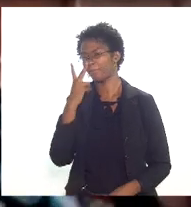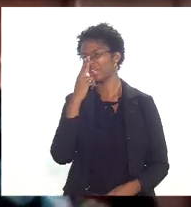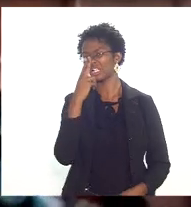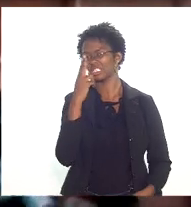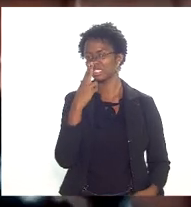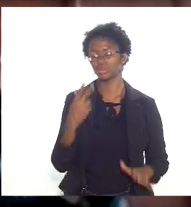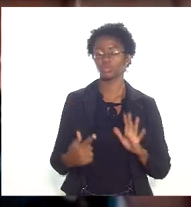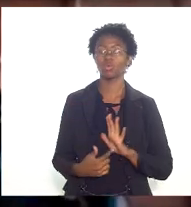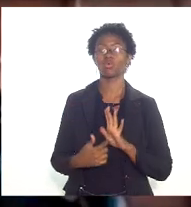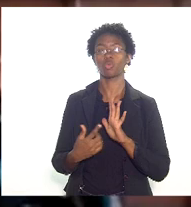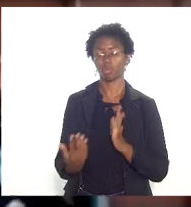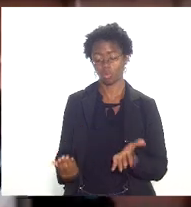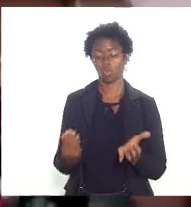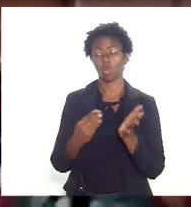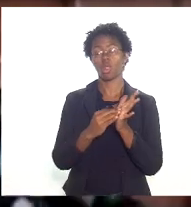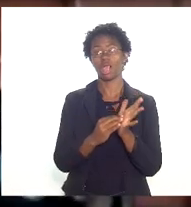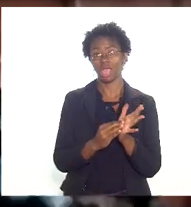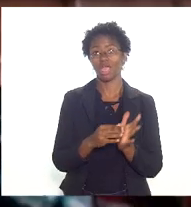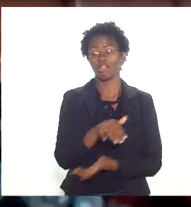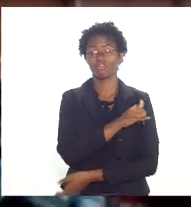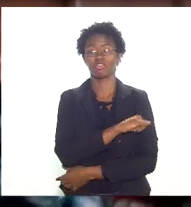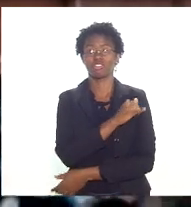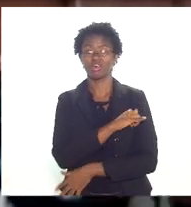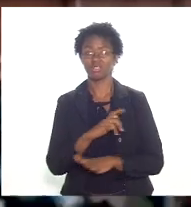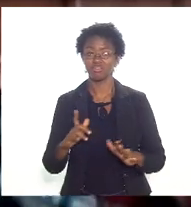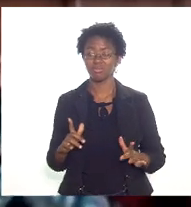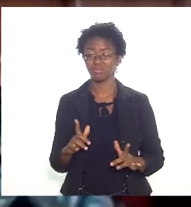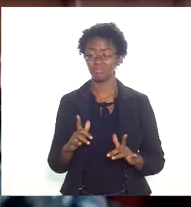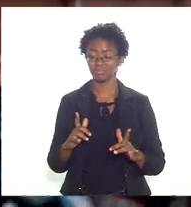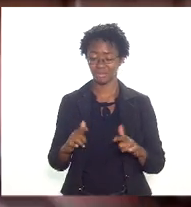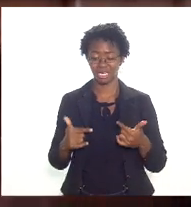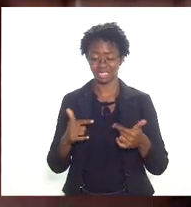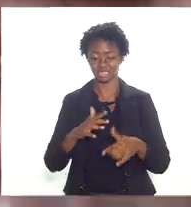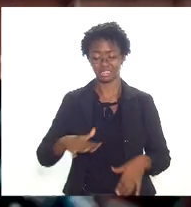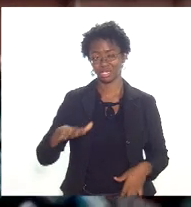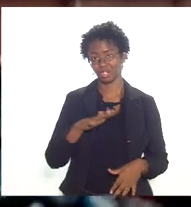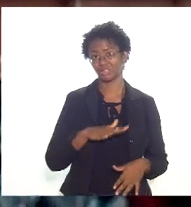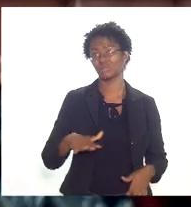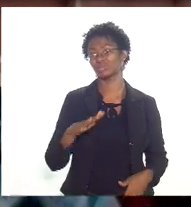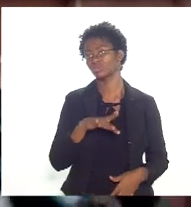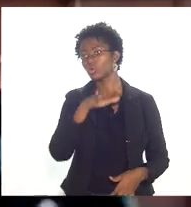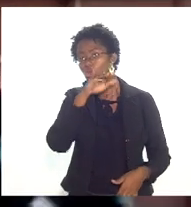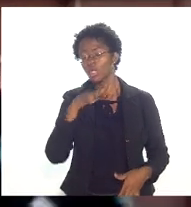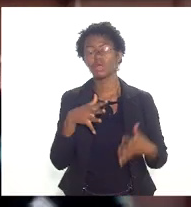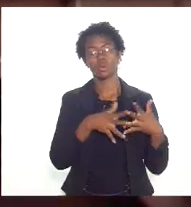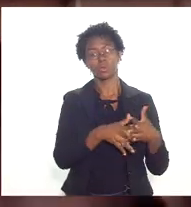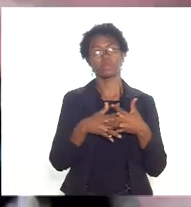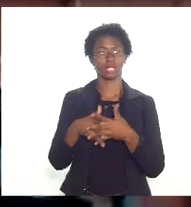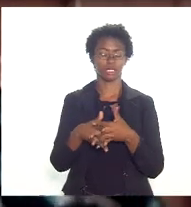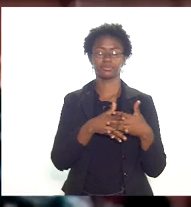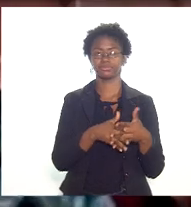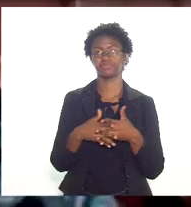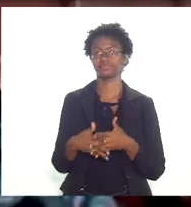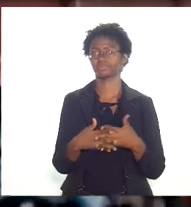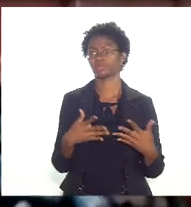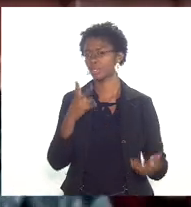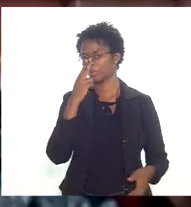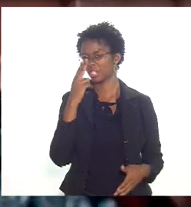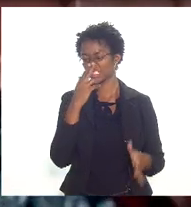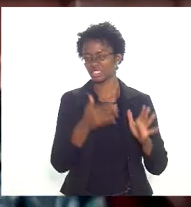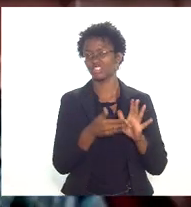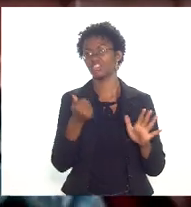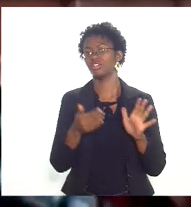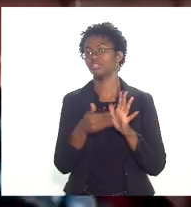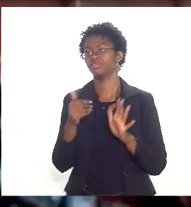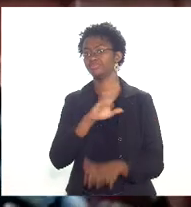ainda mais delicada você já é é impossível é até uma tentativa de minar é profundamente a